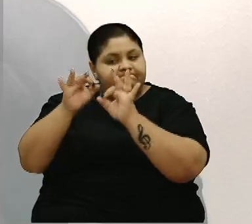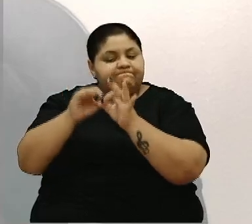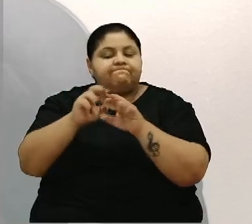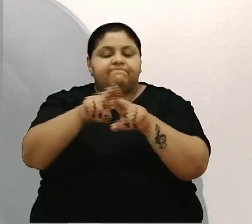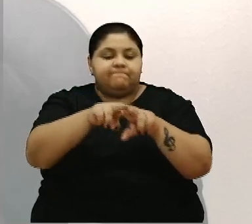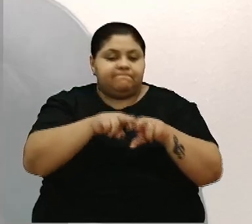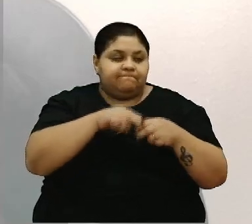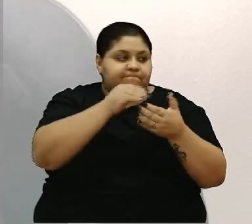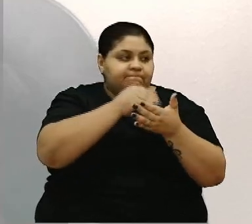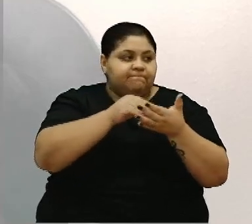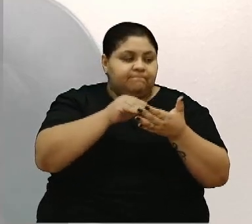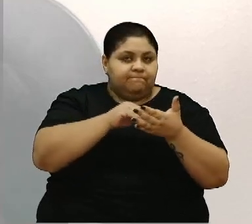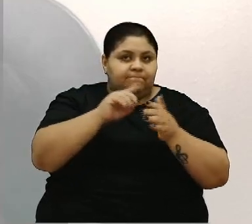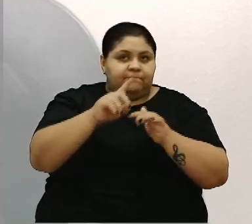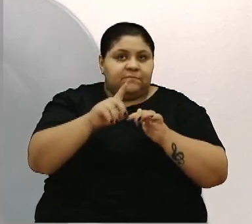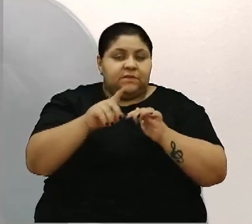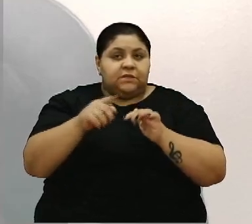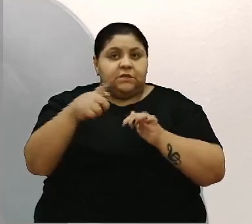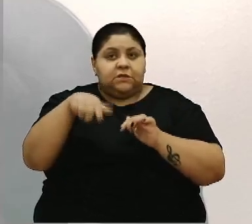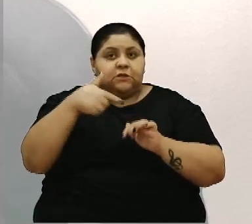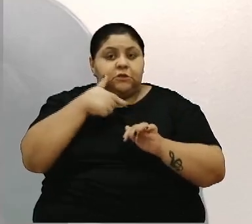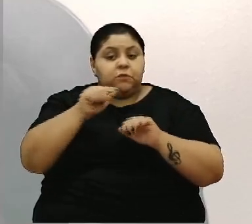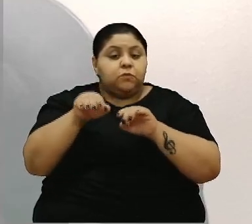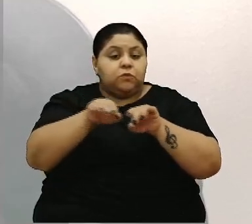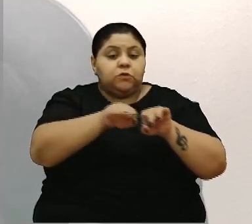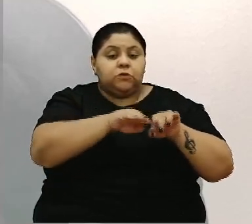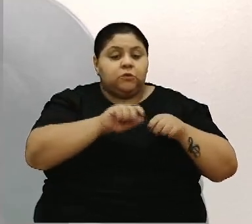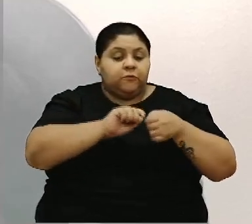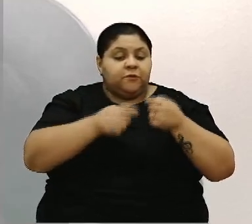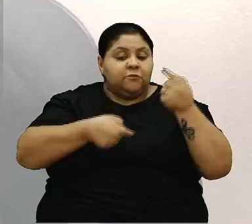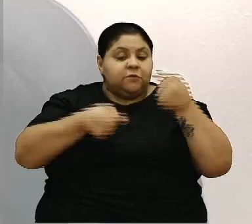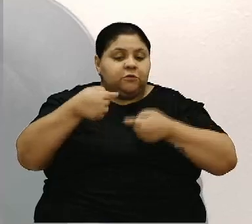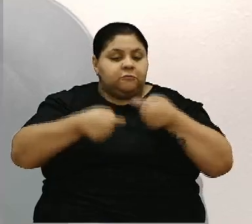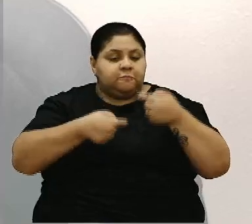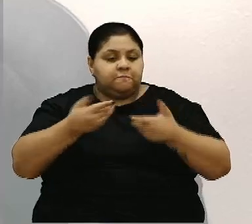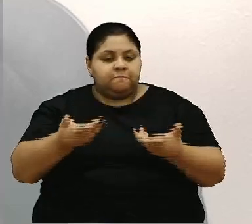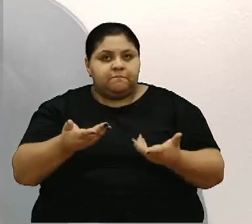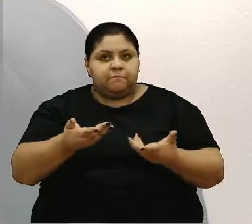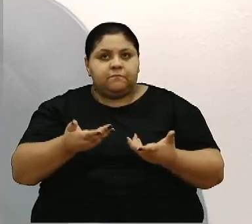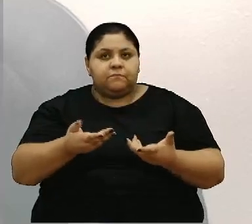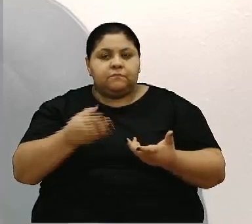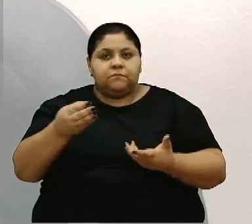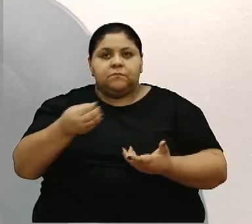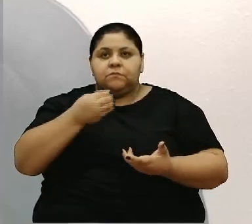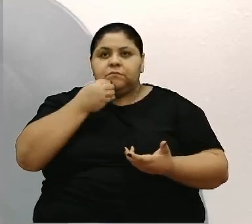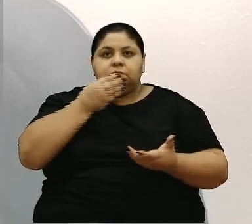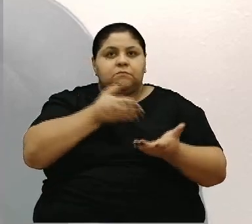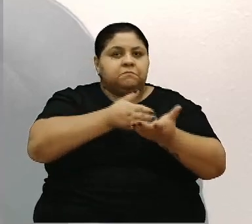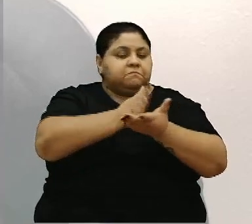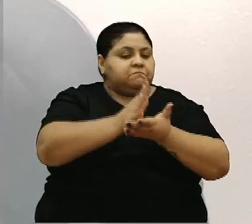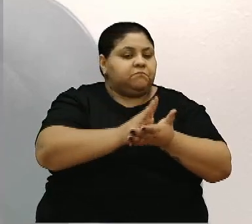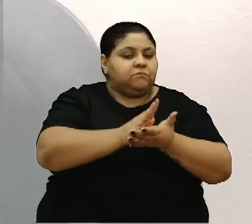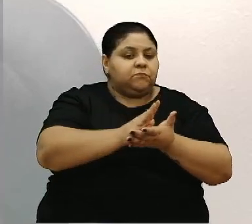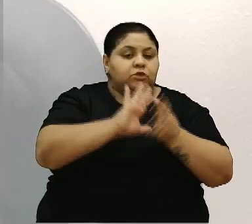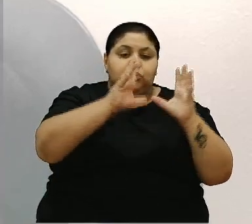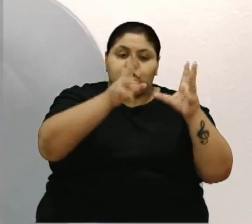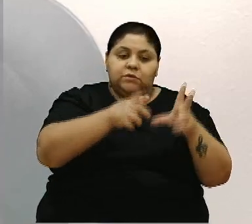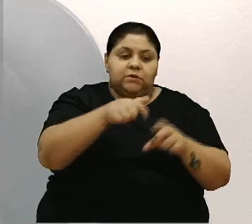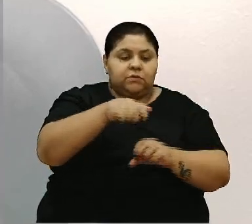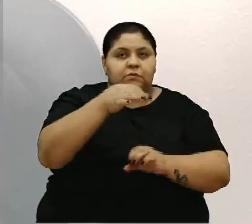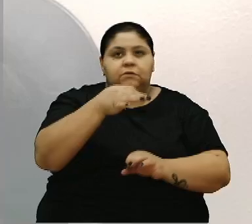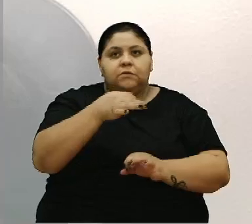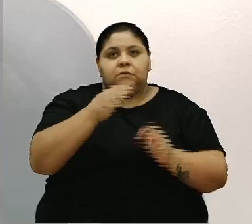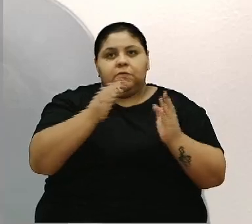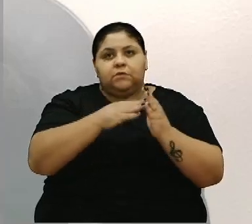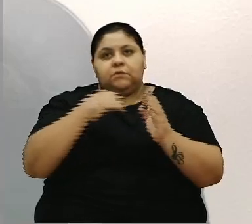que quando a gente consegue, com equilíbrio, fazer o debate, possivelmente teremos uma aprovação unânime aqui na casa, da